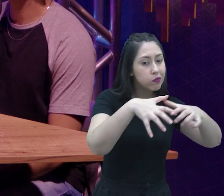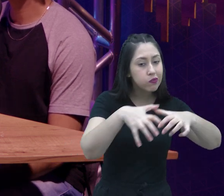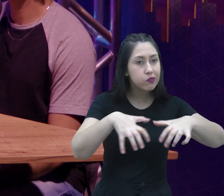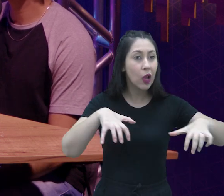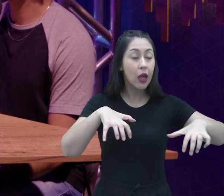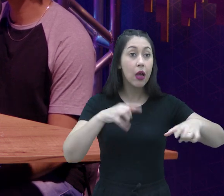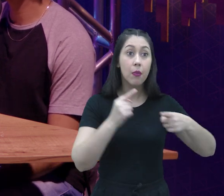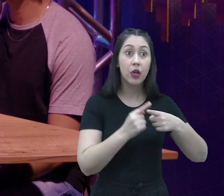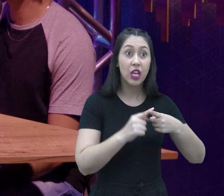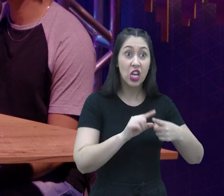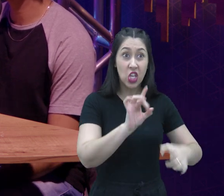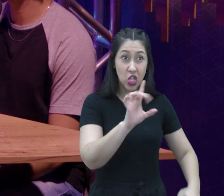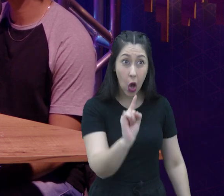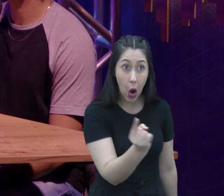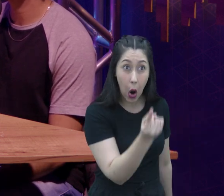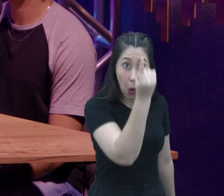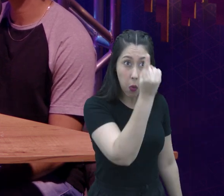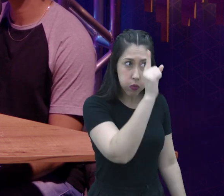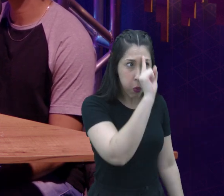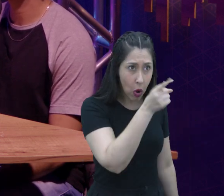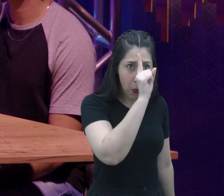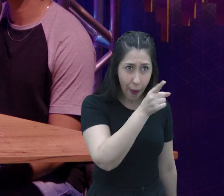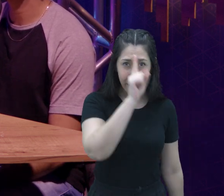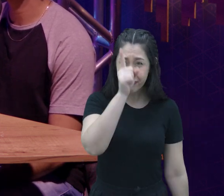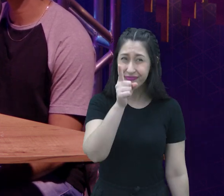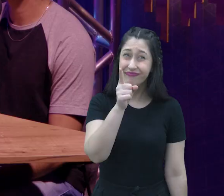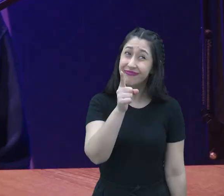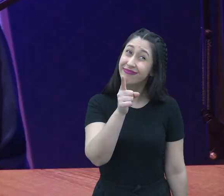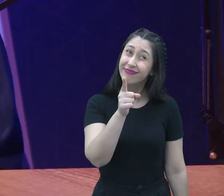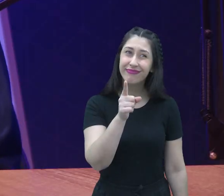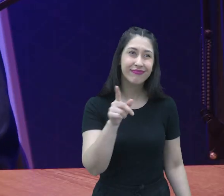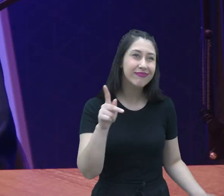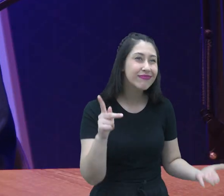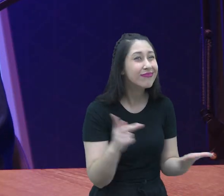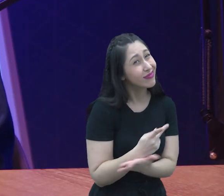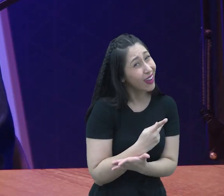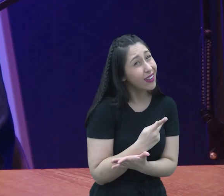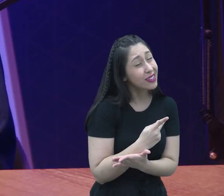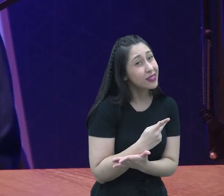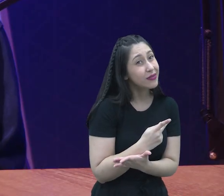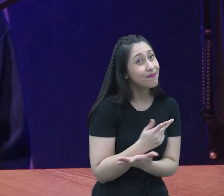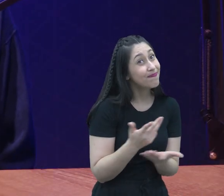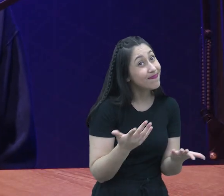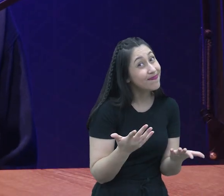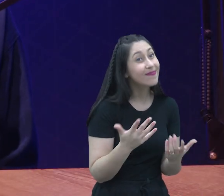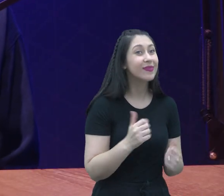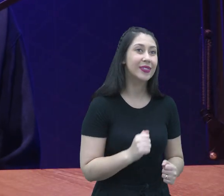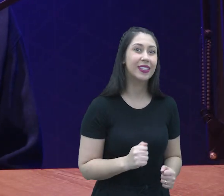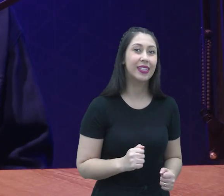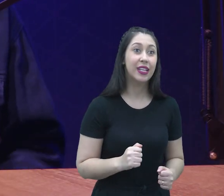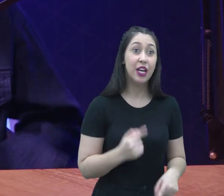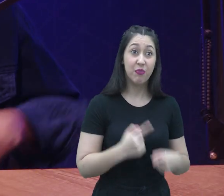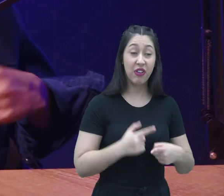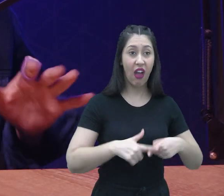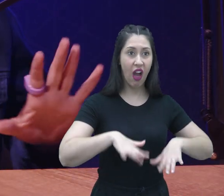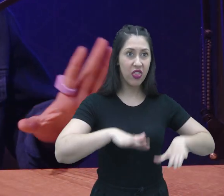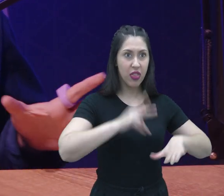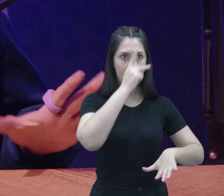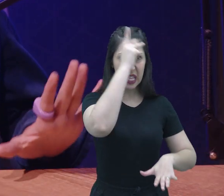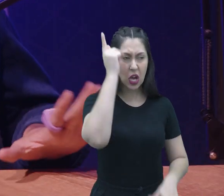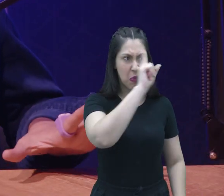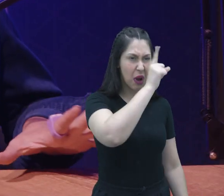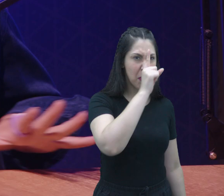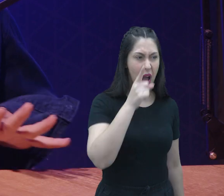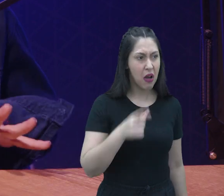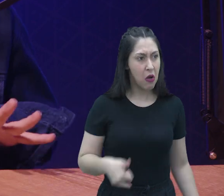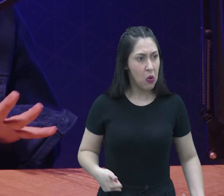o poder ficava concentrado na mão de uma pessoa só, as coisas não acabavam muito bem, né? Quando o poder sobe para a